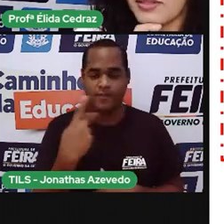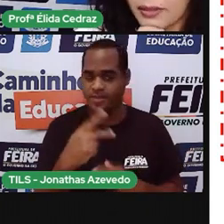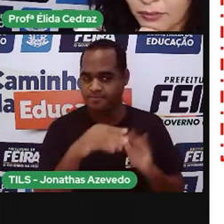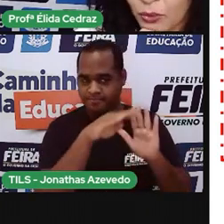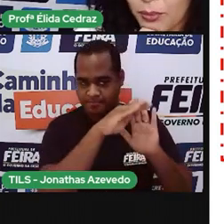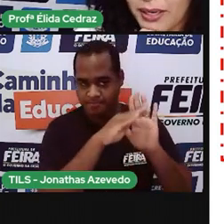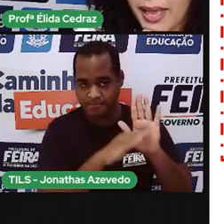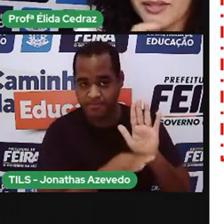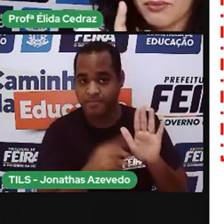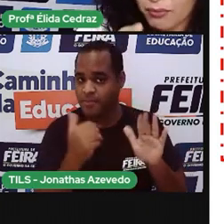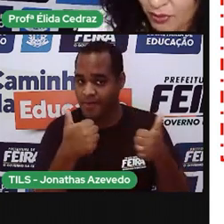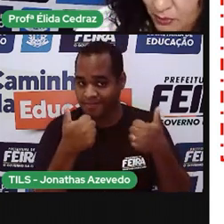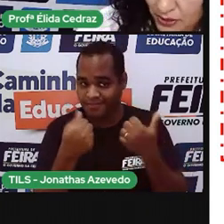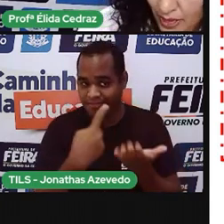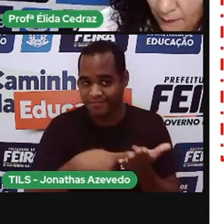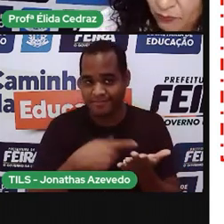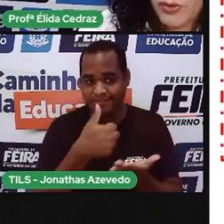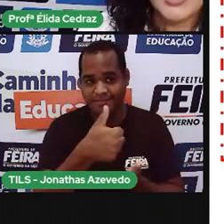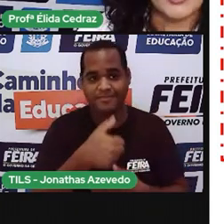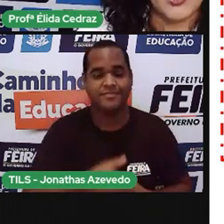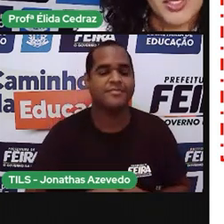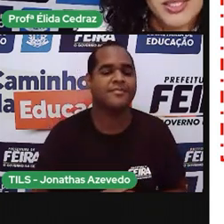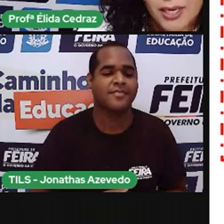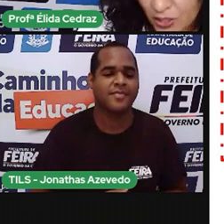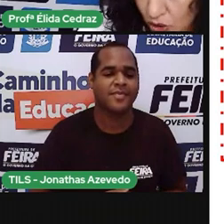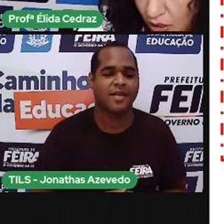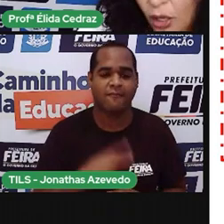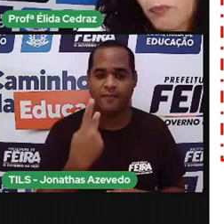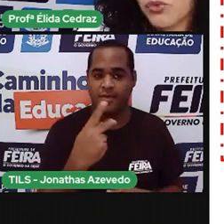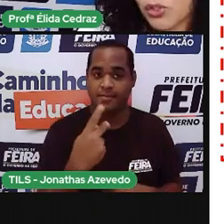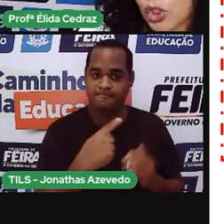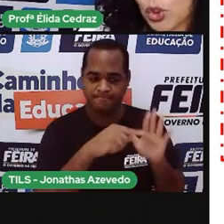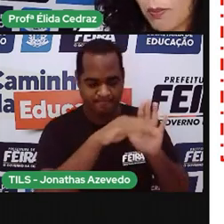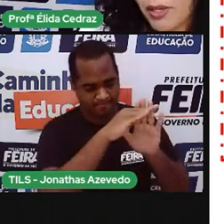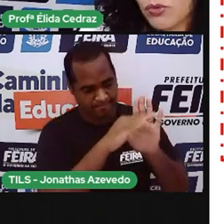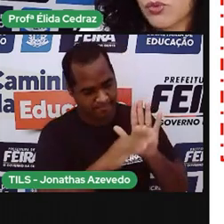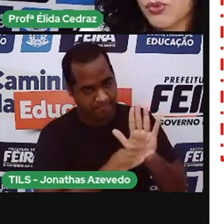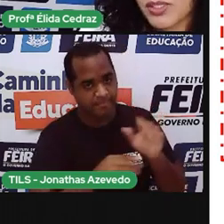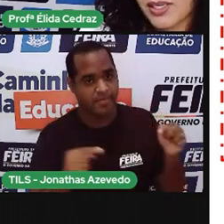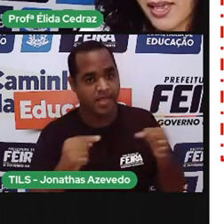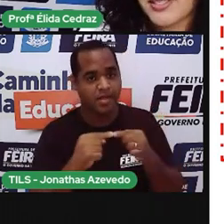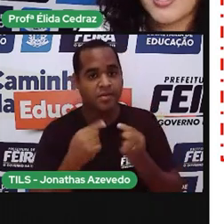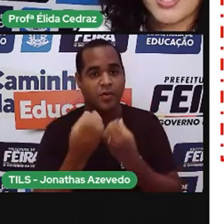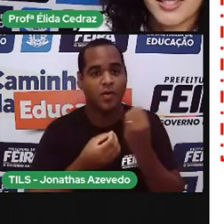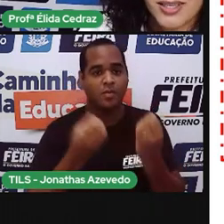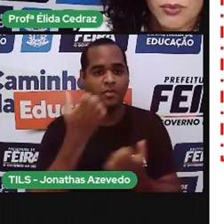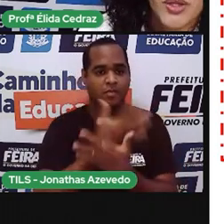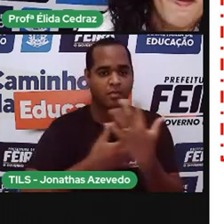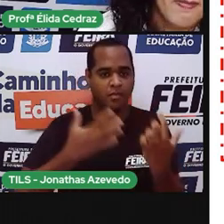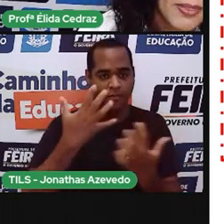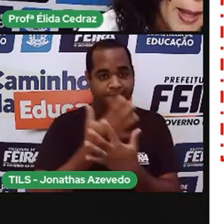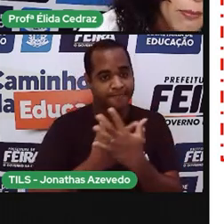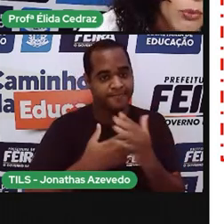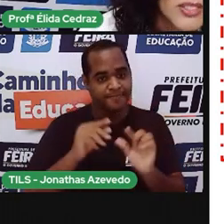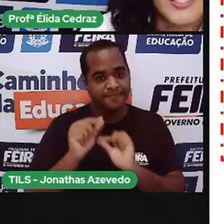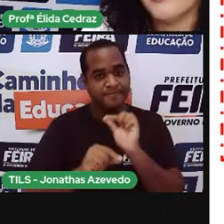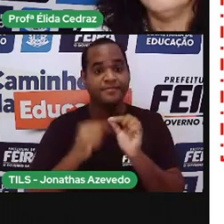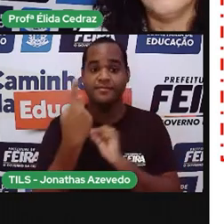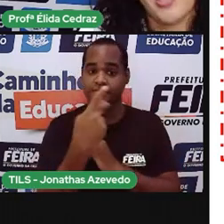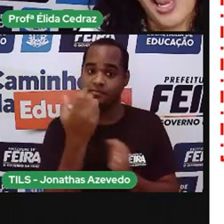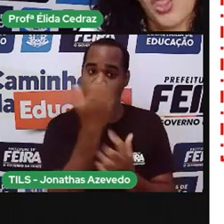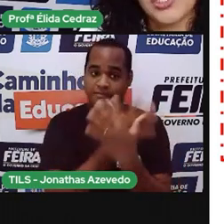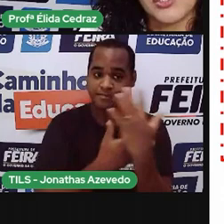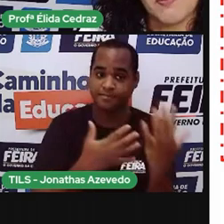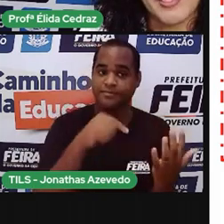lista. Combinado? Vamos lá. Fazer a nossa lista dos instrumentos musicais que estão na